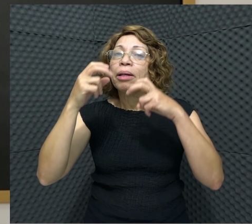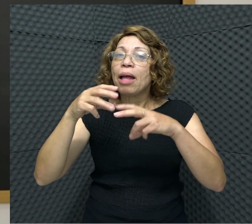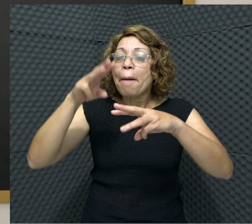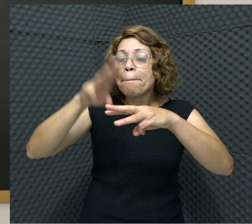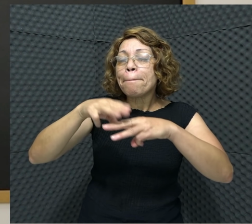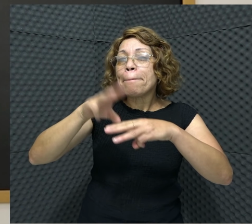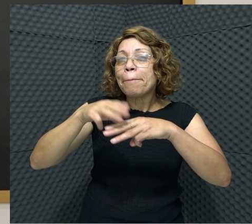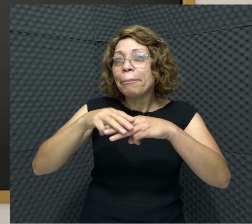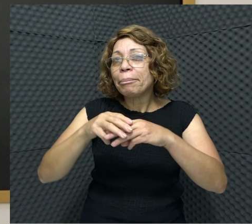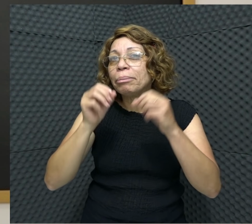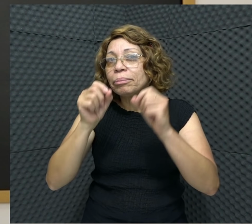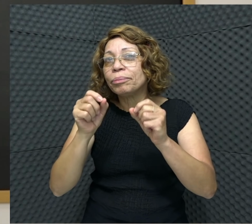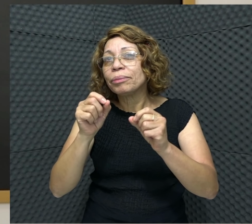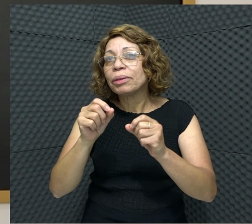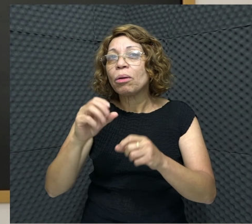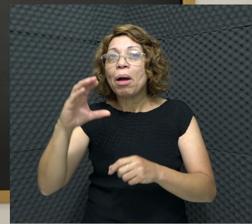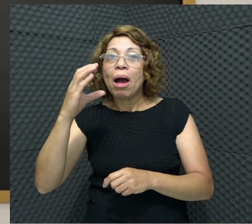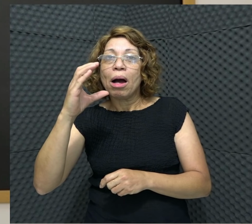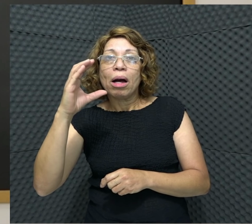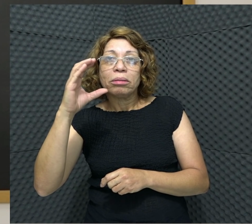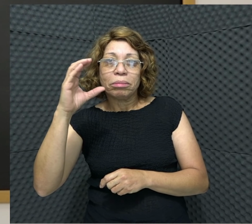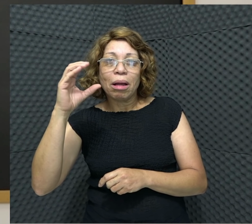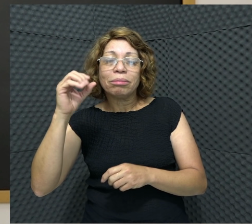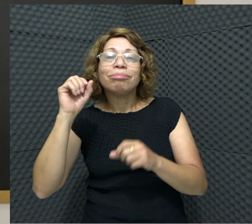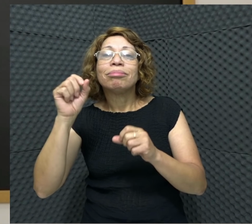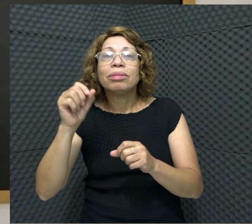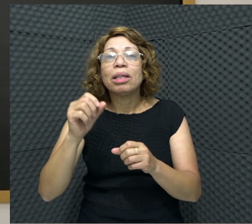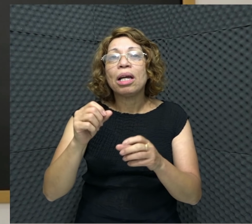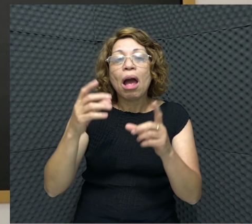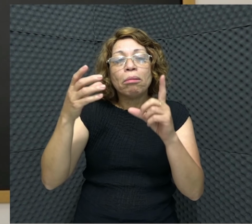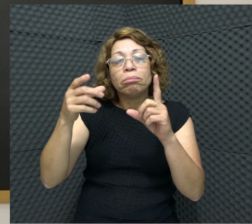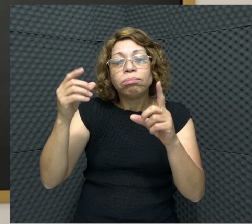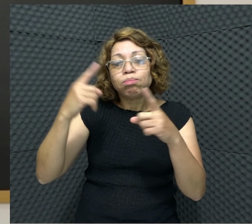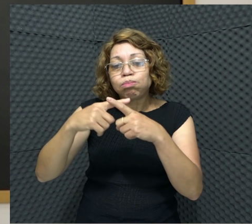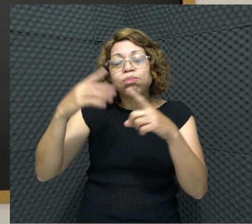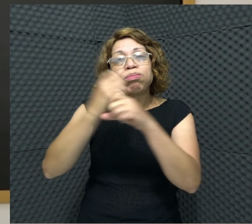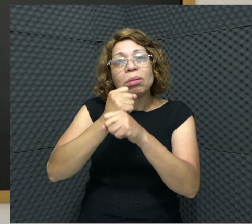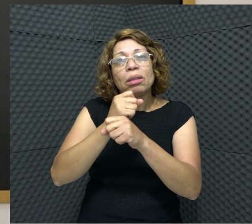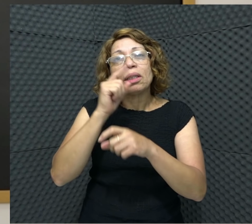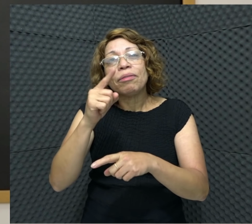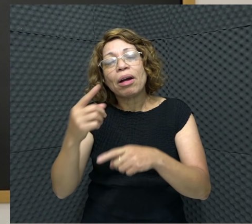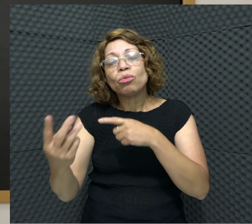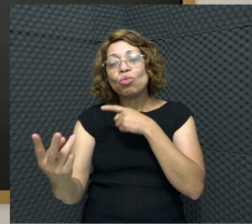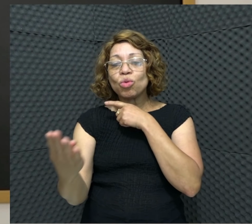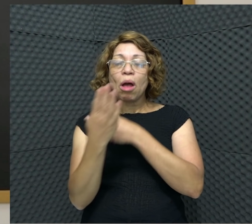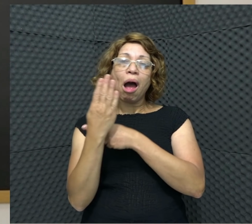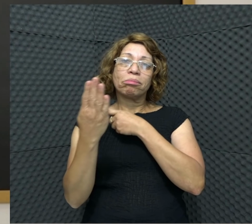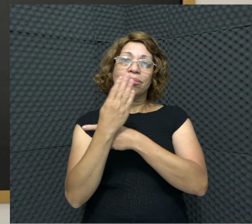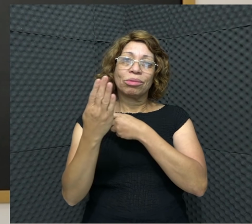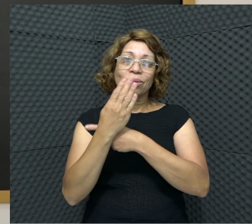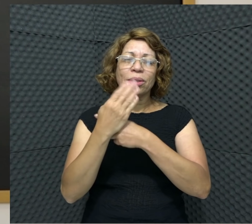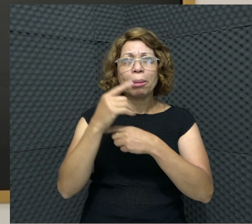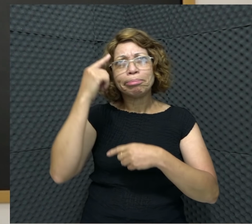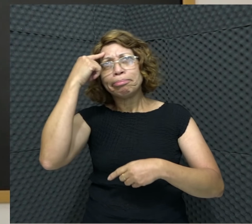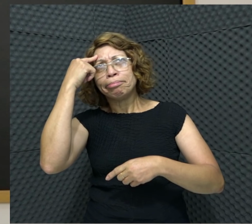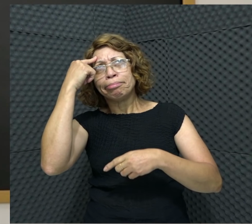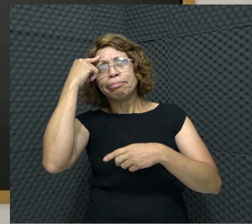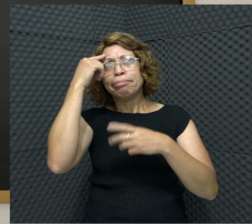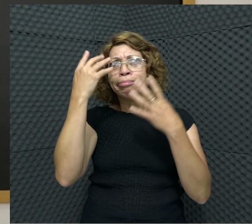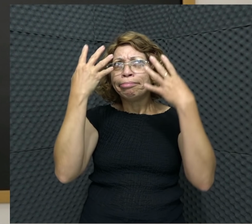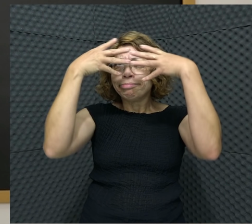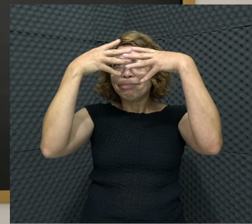a matemática em si como a ciência e o cálculo como a ferramenta que irá nos ajudar a